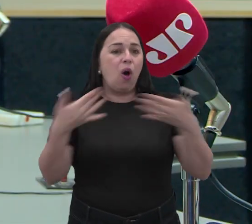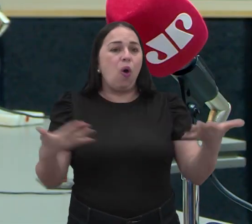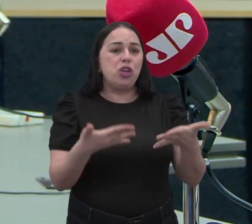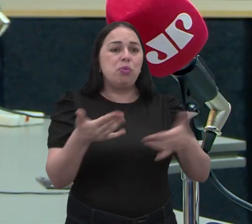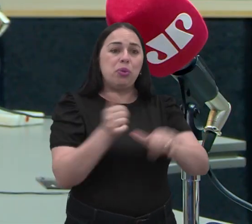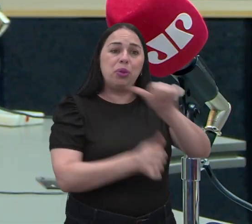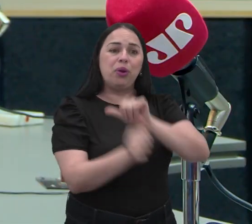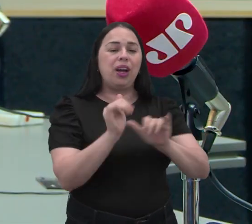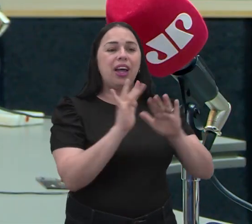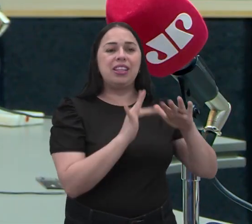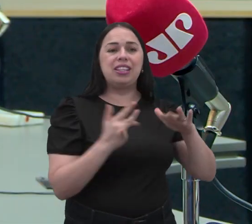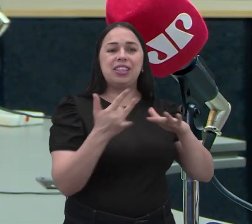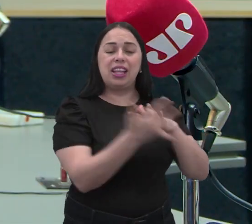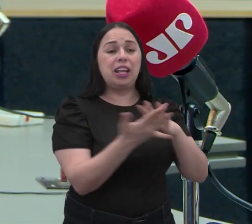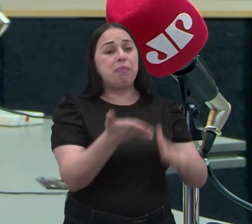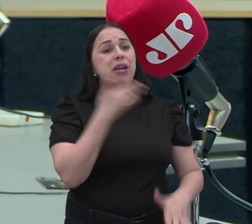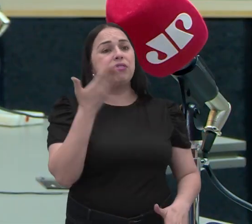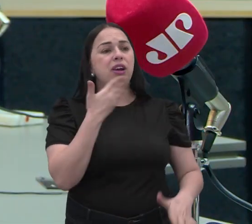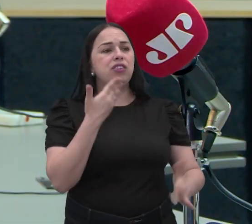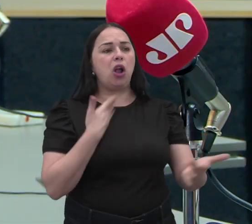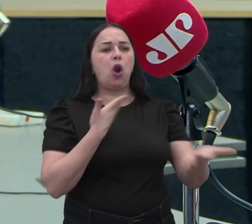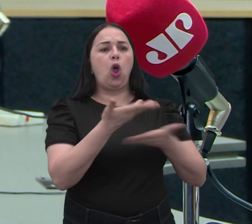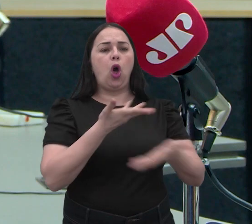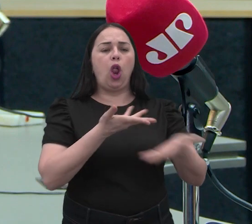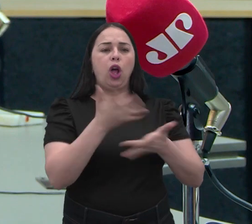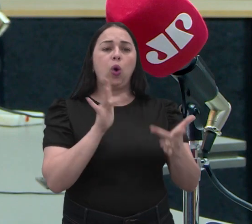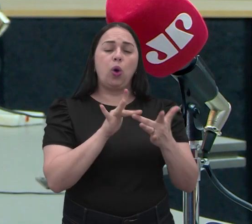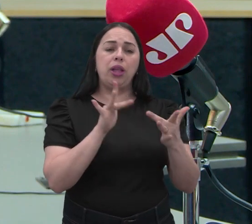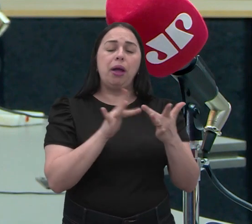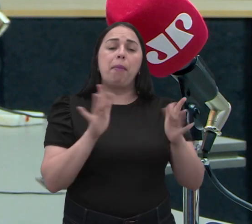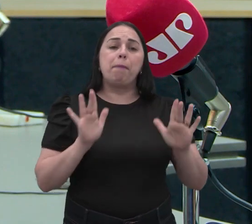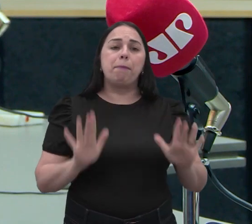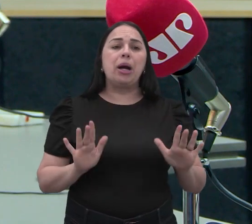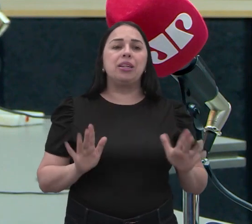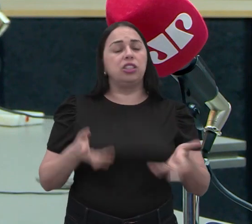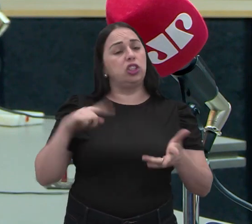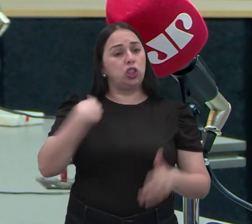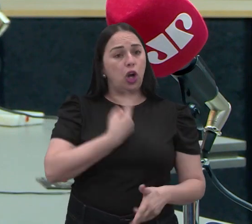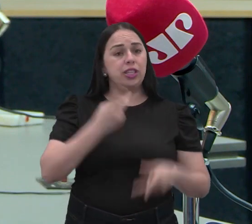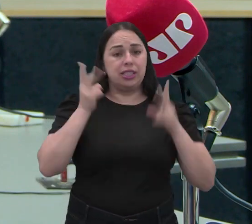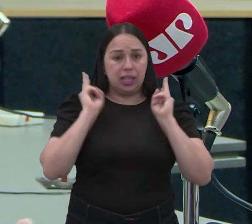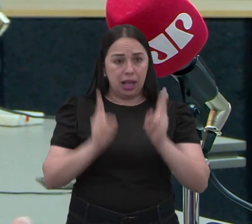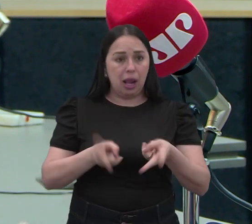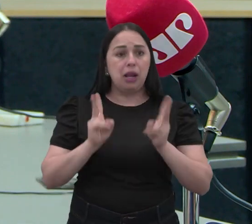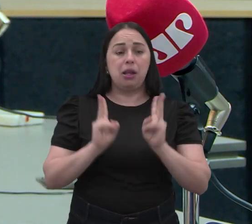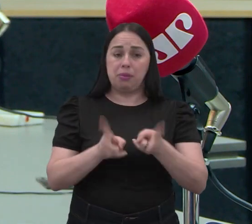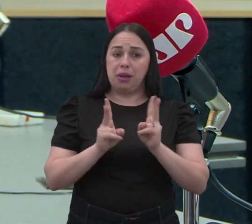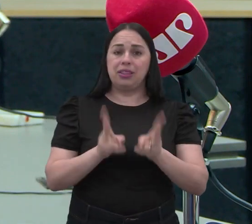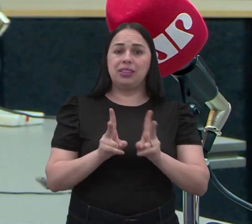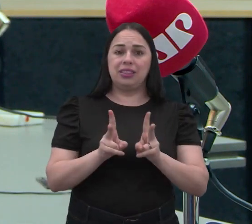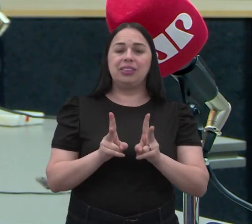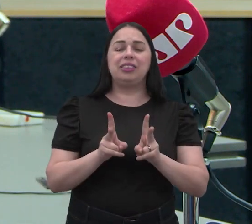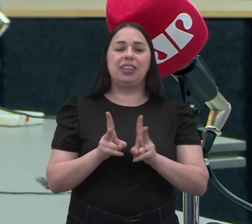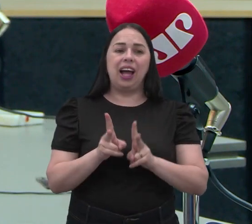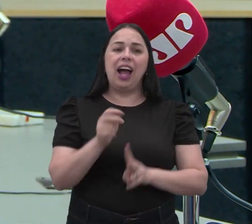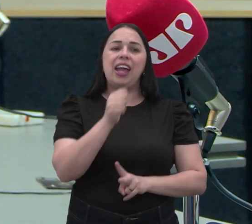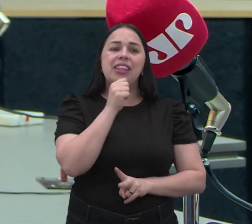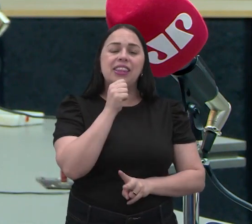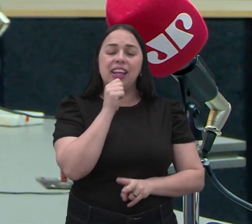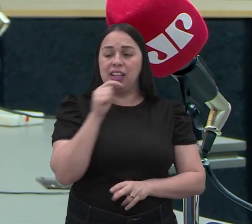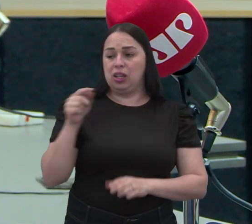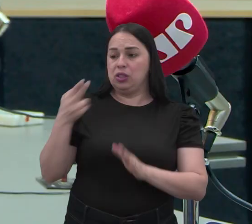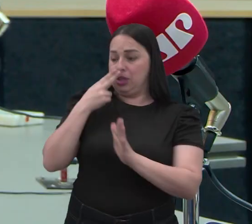hoje tem rede social, tem toda essa facilidade da tecnologia e a gente permanece recebendo de